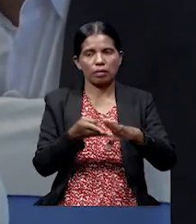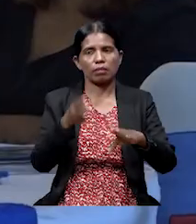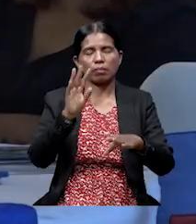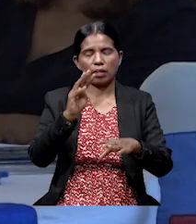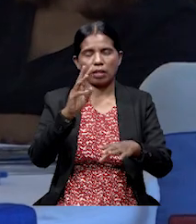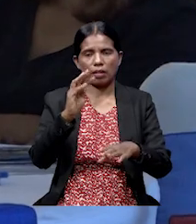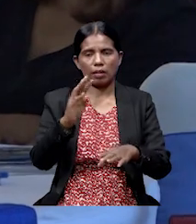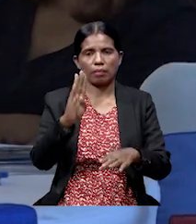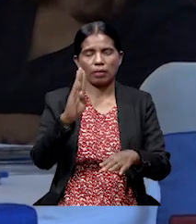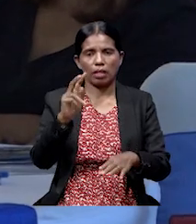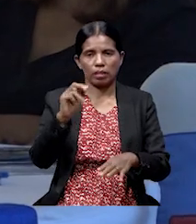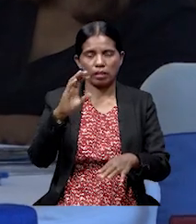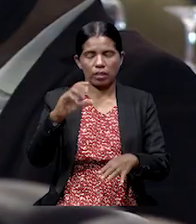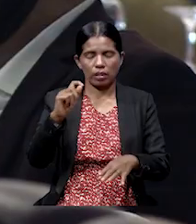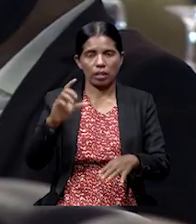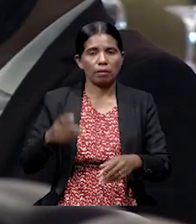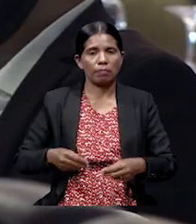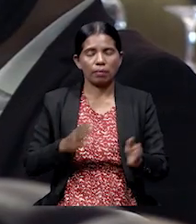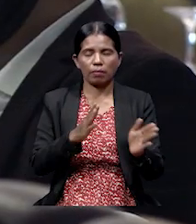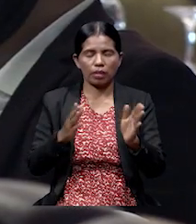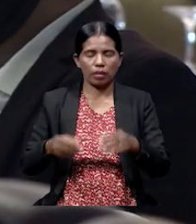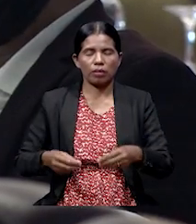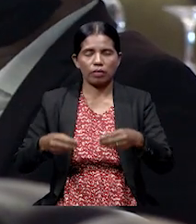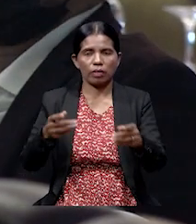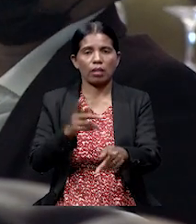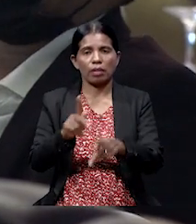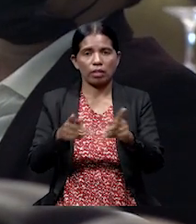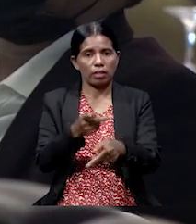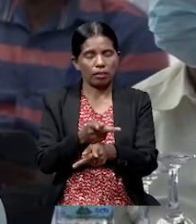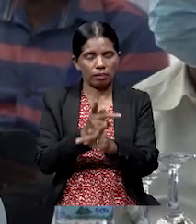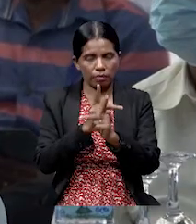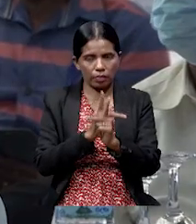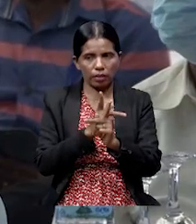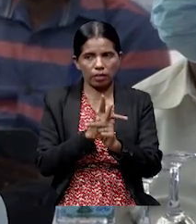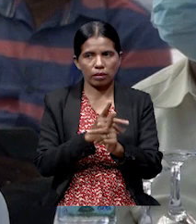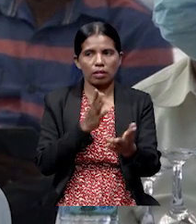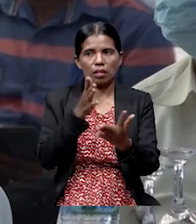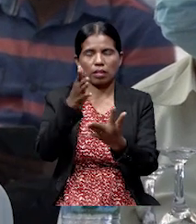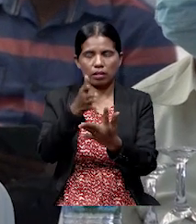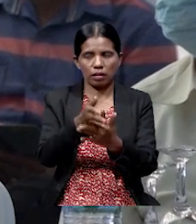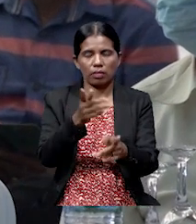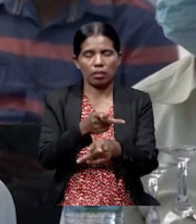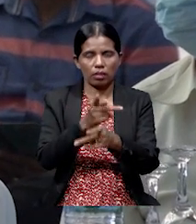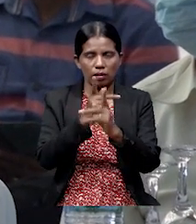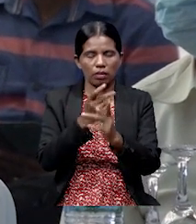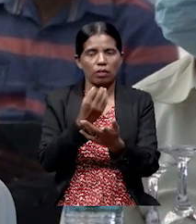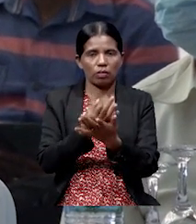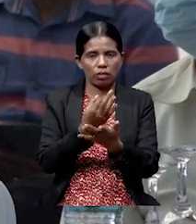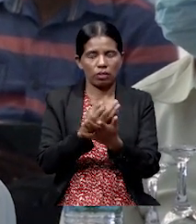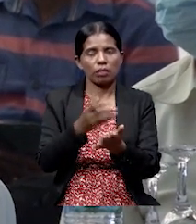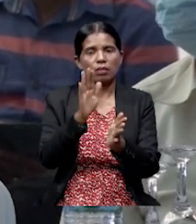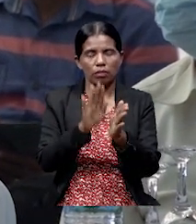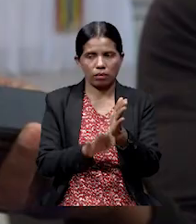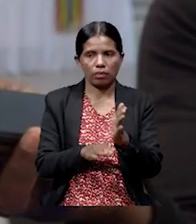ona facilidade, ho de fo oportunidade ba setor privado sira, atu heta na sesu ba crédito ho funa nebe kik.